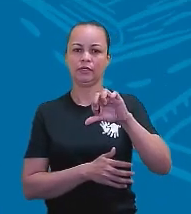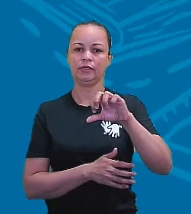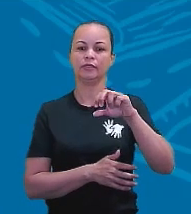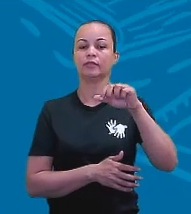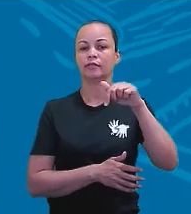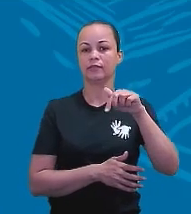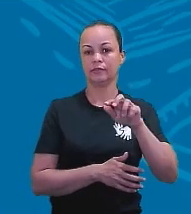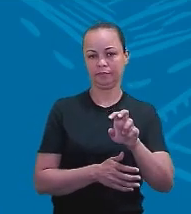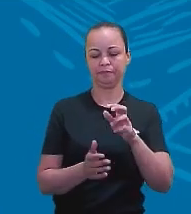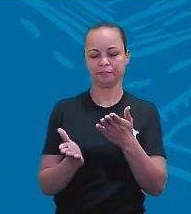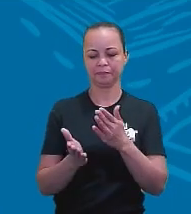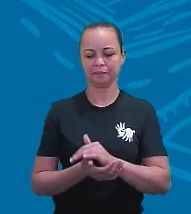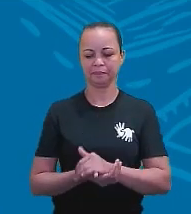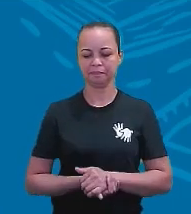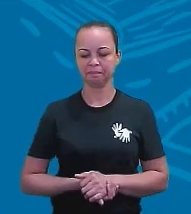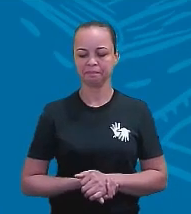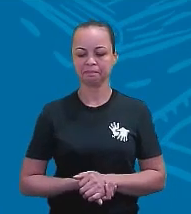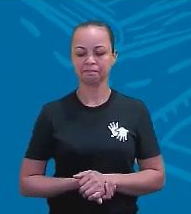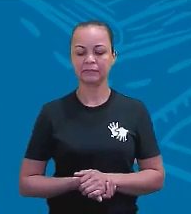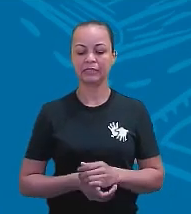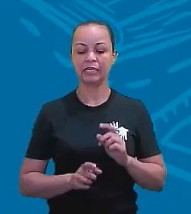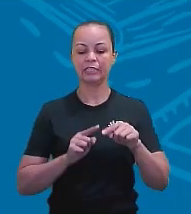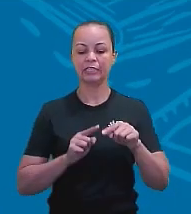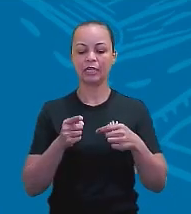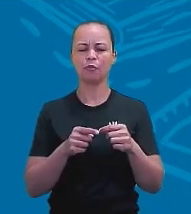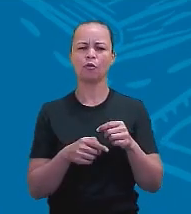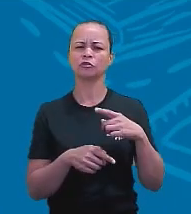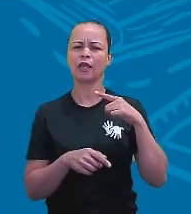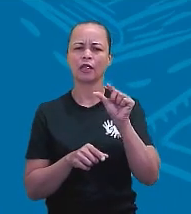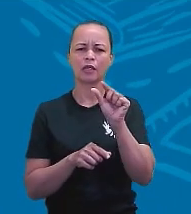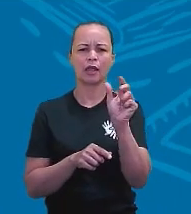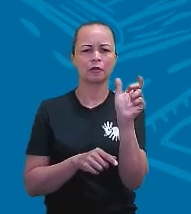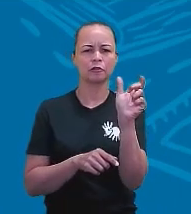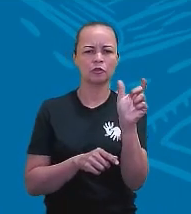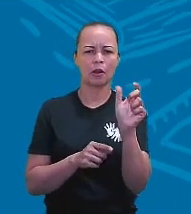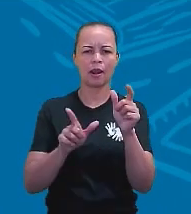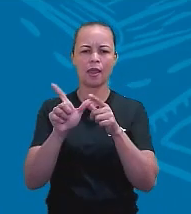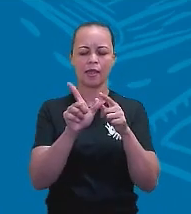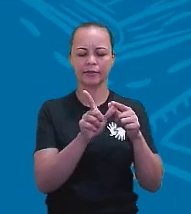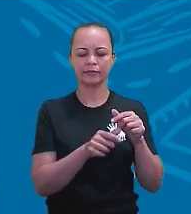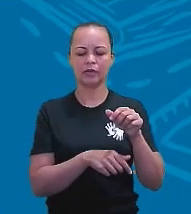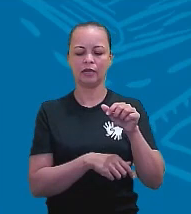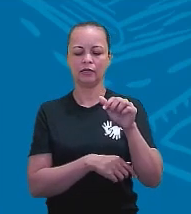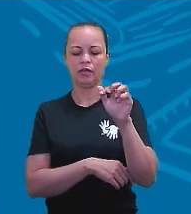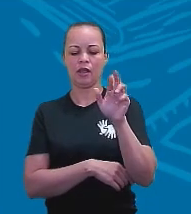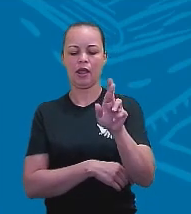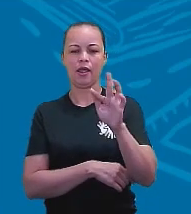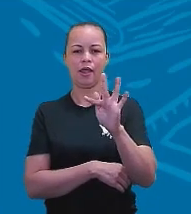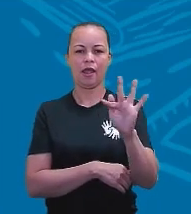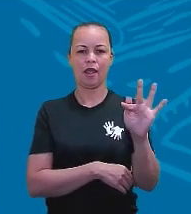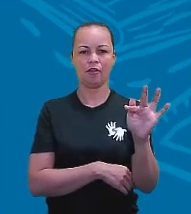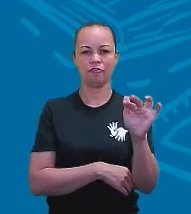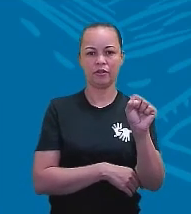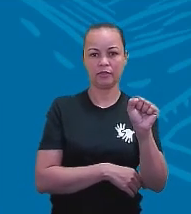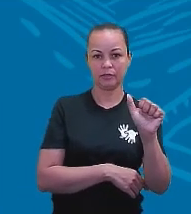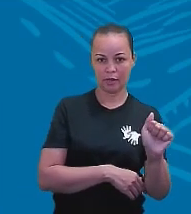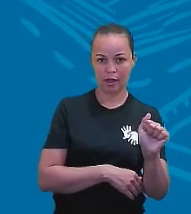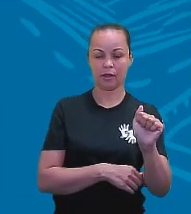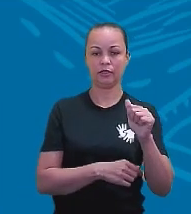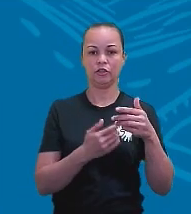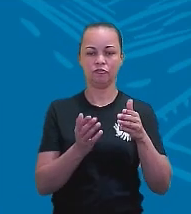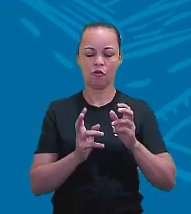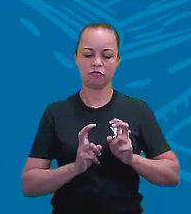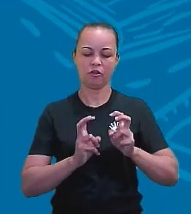maravilha! E depois a gente tem aí essa sigla aí, que é exatamente o domínio aí, foi passado para ser uma